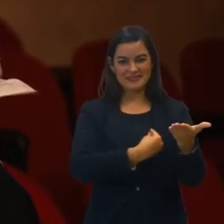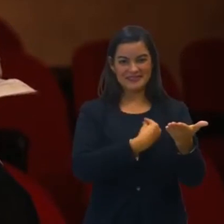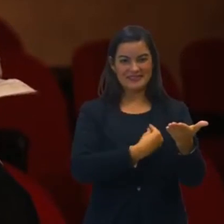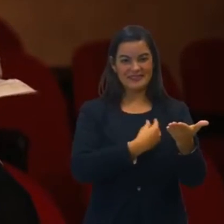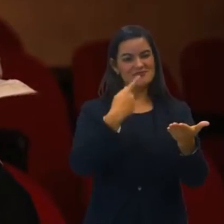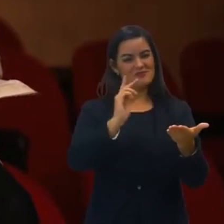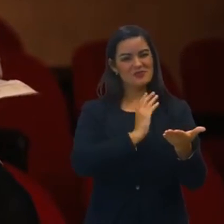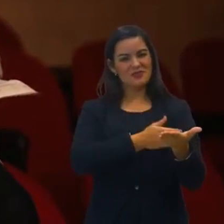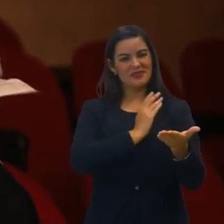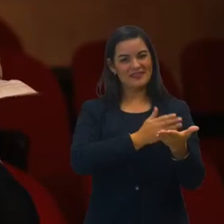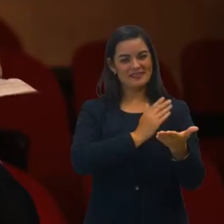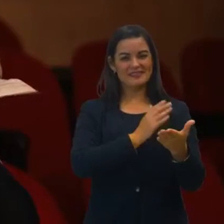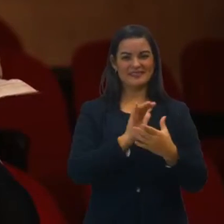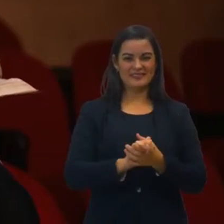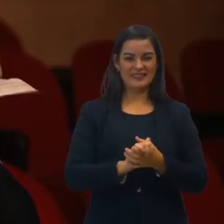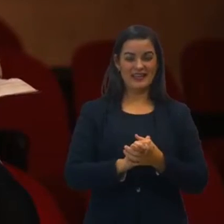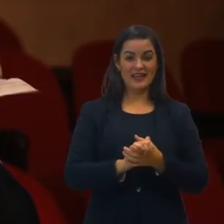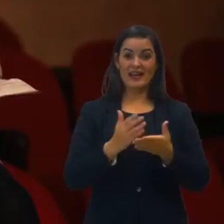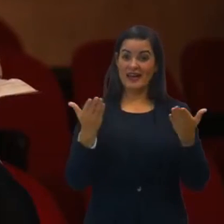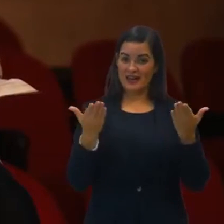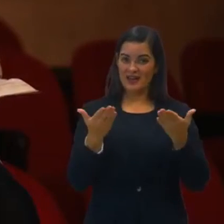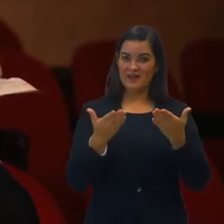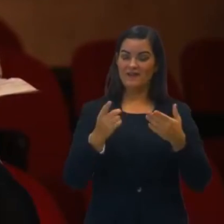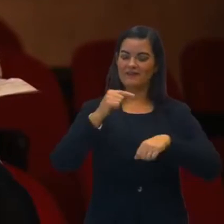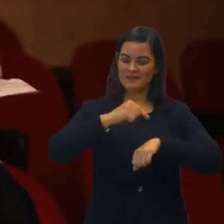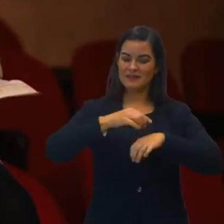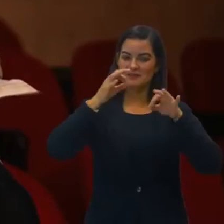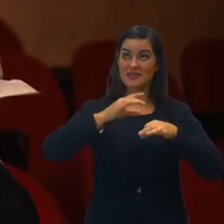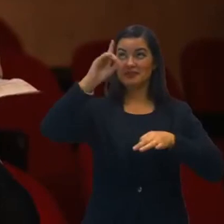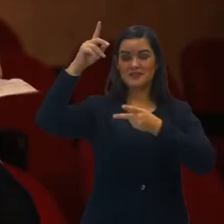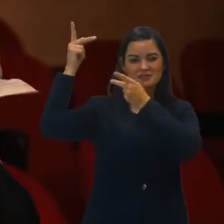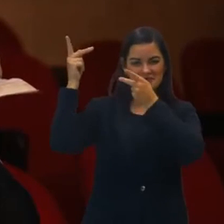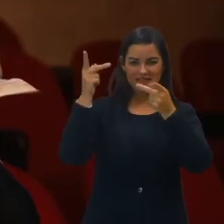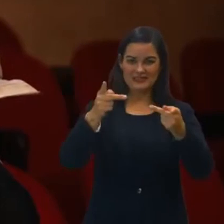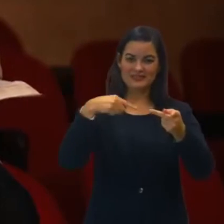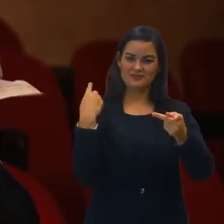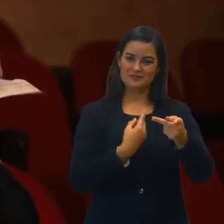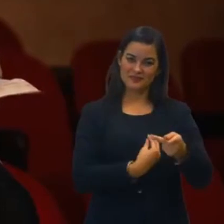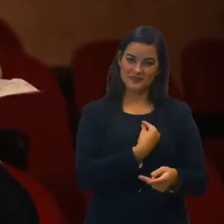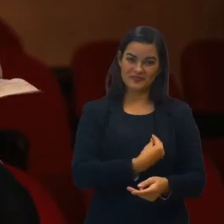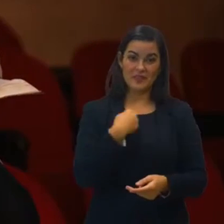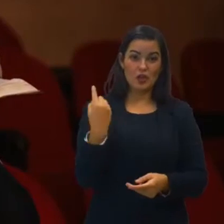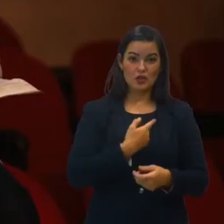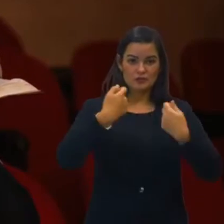seu coração. É tempo da visitação de Deus na nossa vida. É tempo de buscarmos um